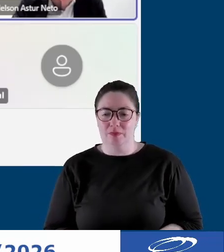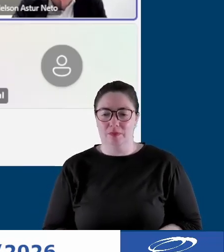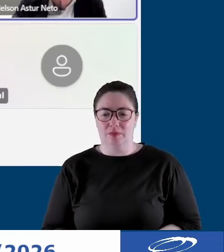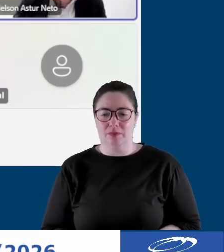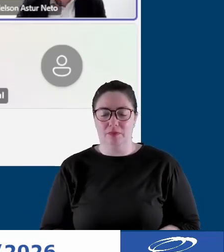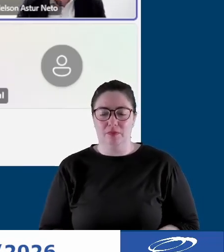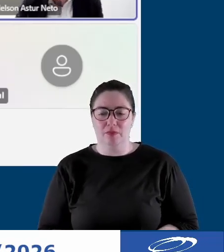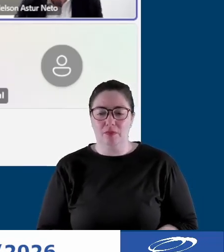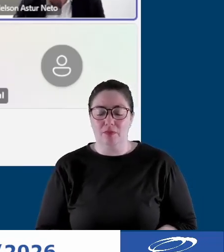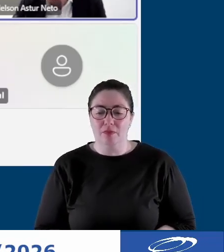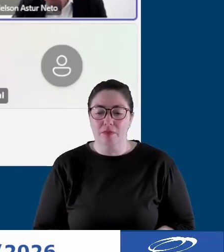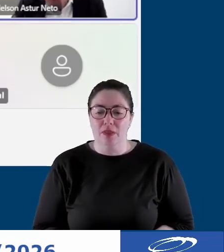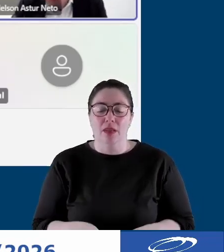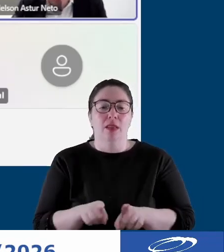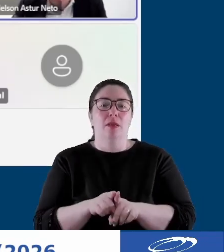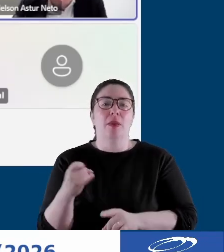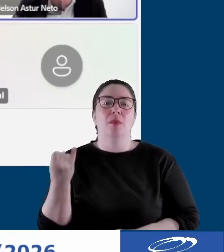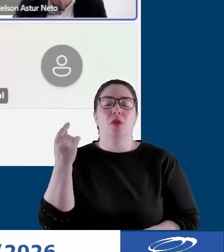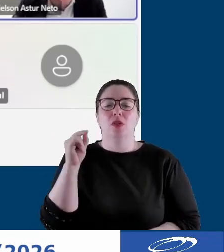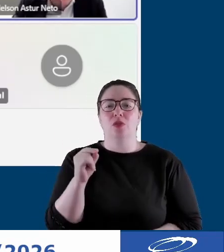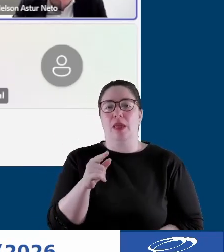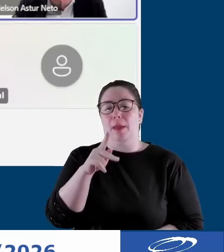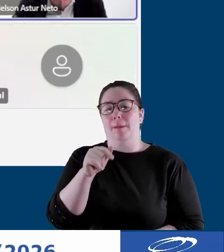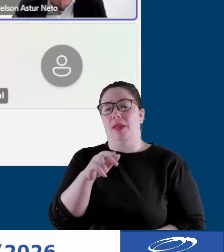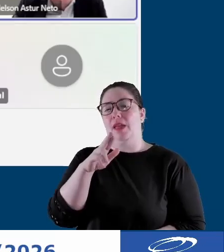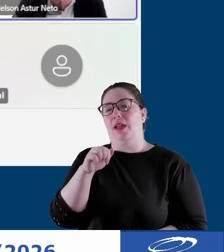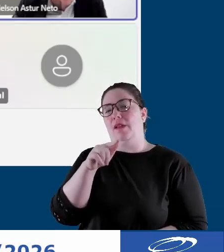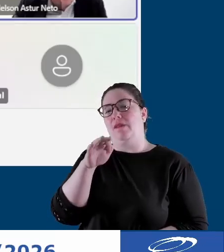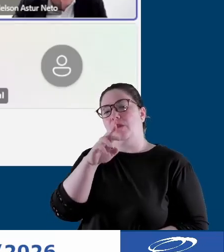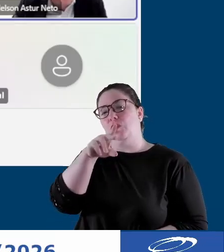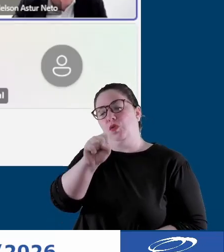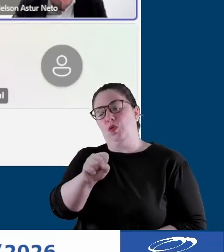Trocar parafusos sempre que possível, trocar